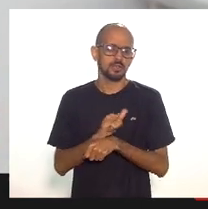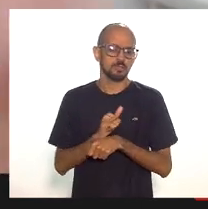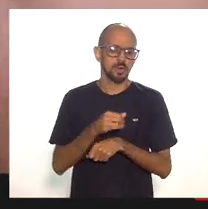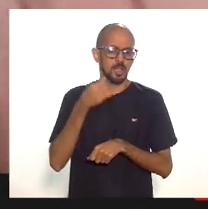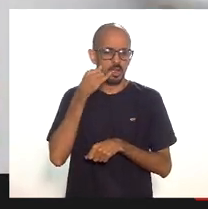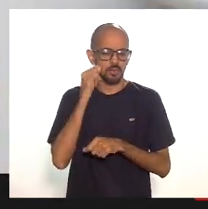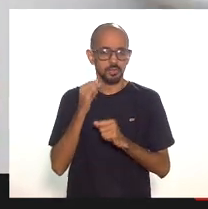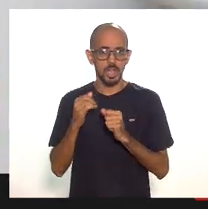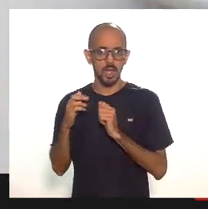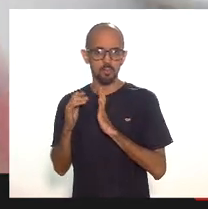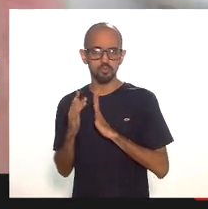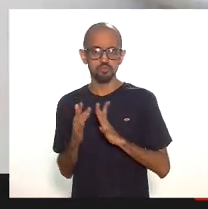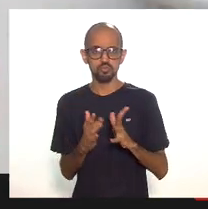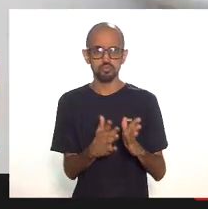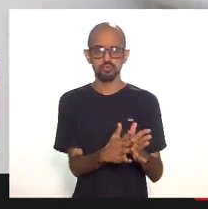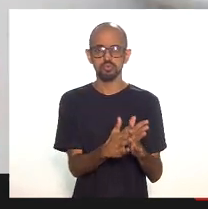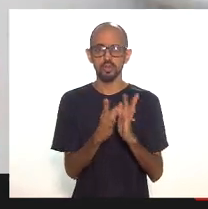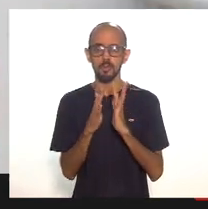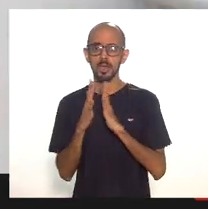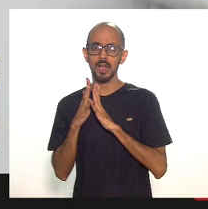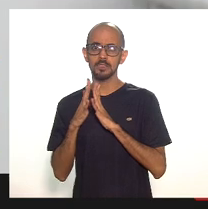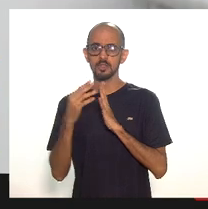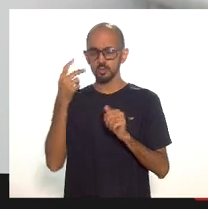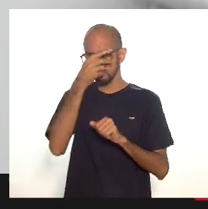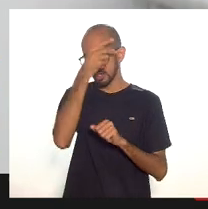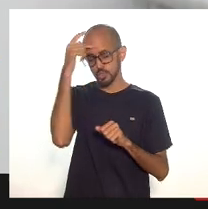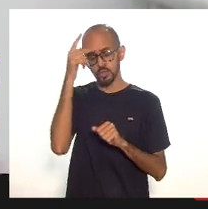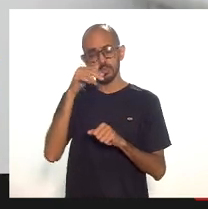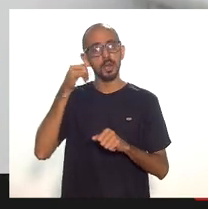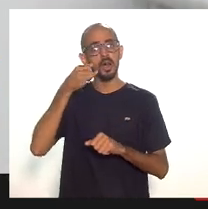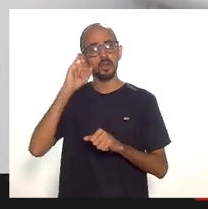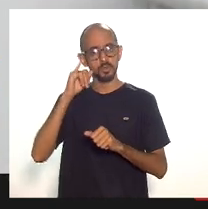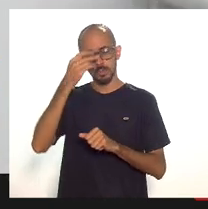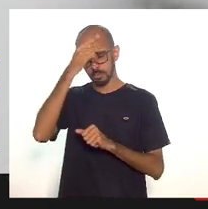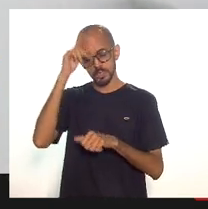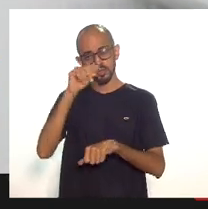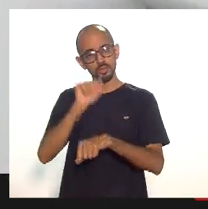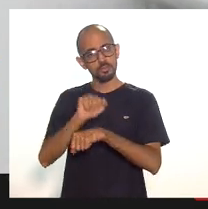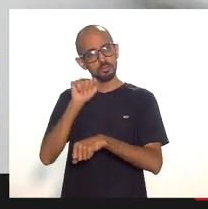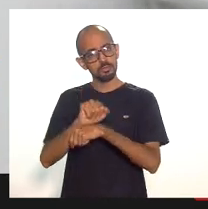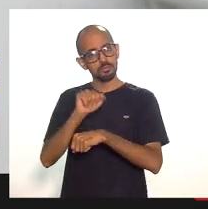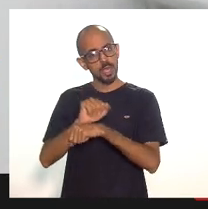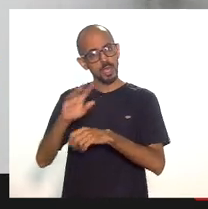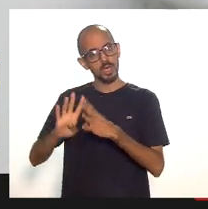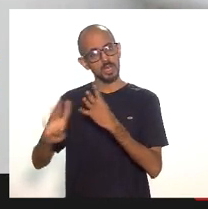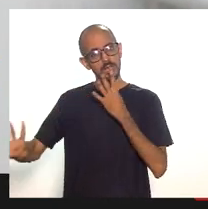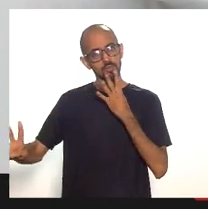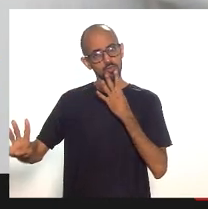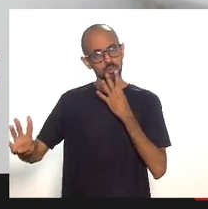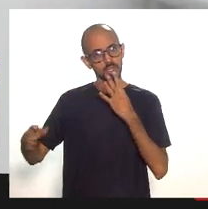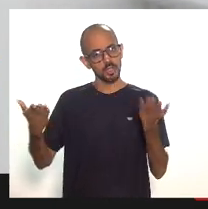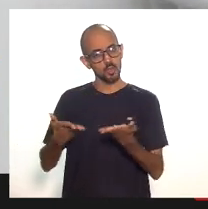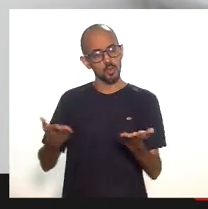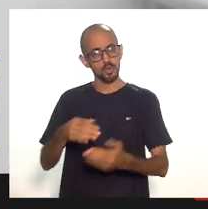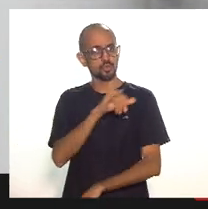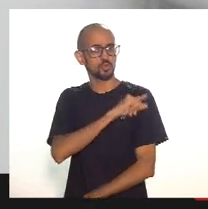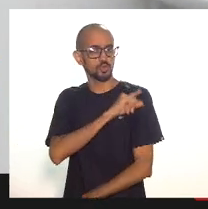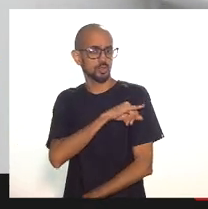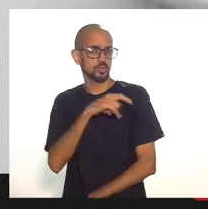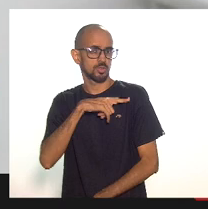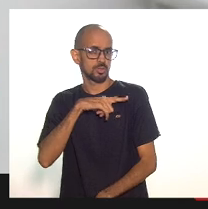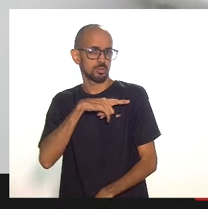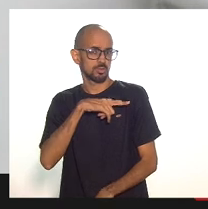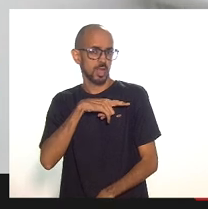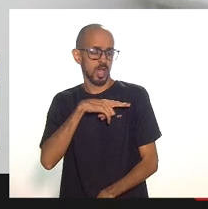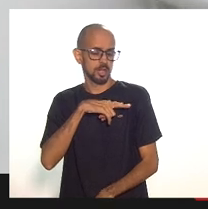circulação para que a gente não veja mais gente esperando nessa triste fila que hoje o Rio de Janeiro tem e outros lugares